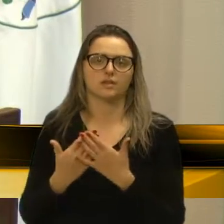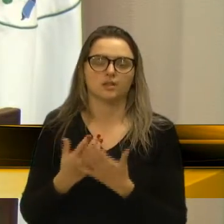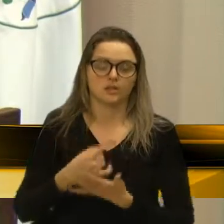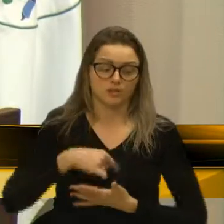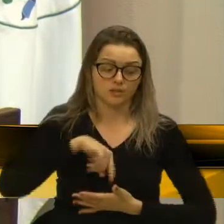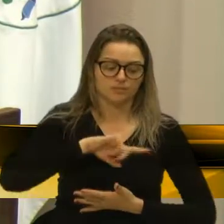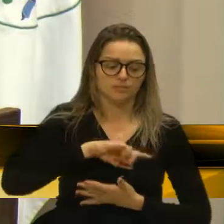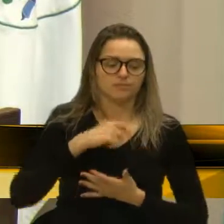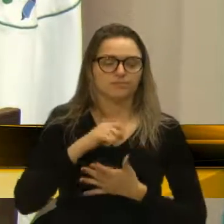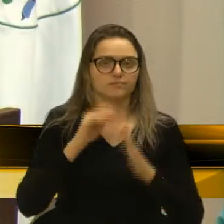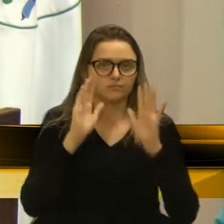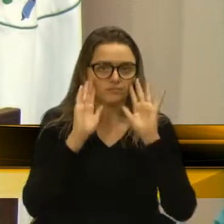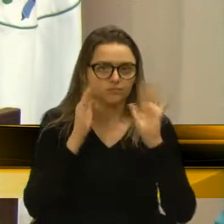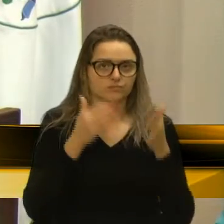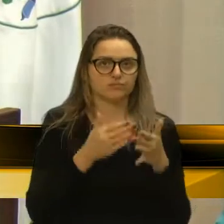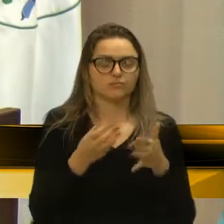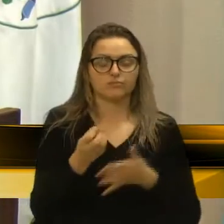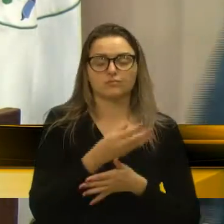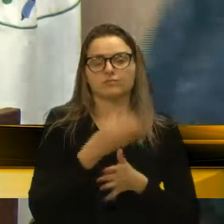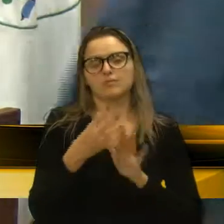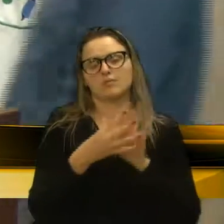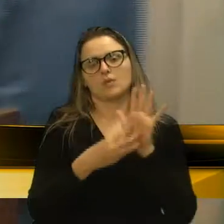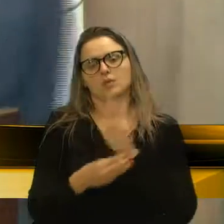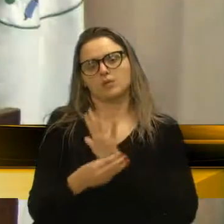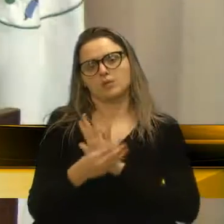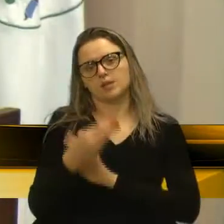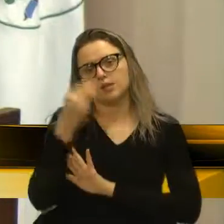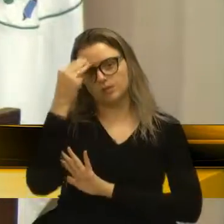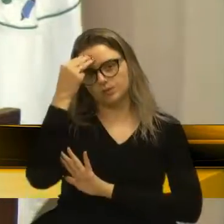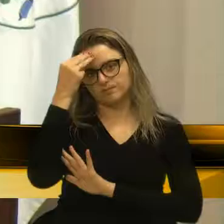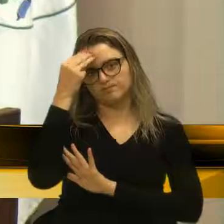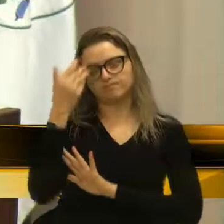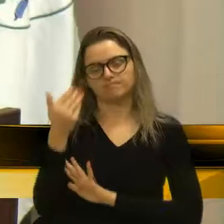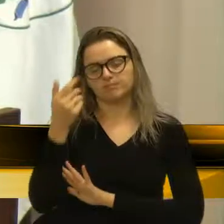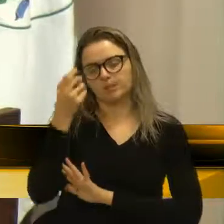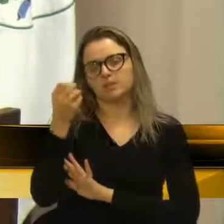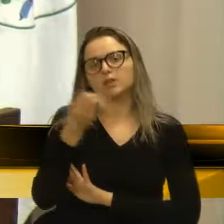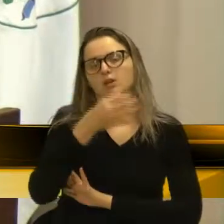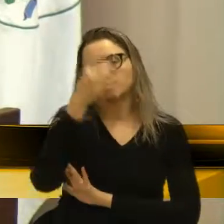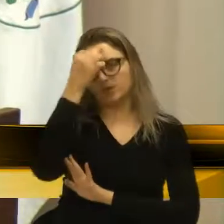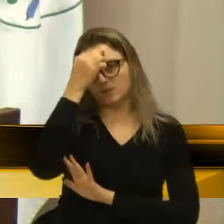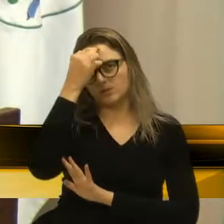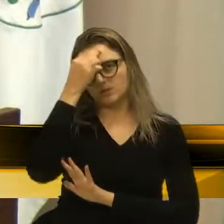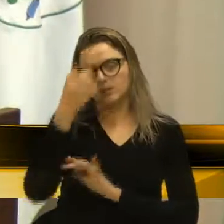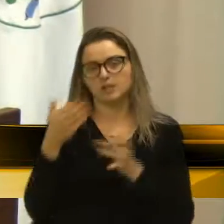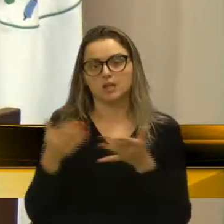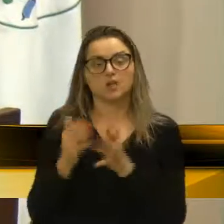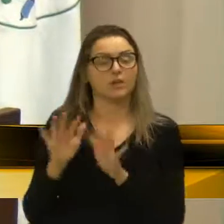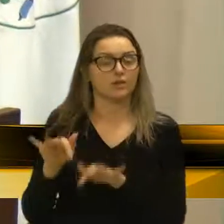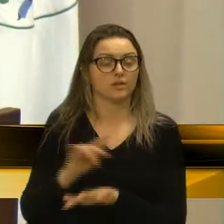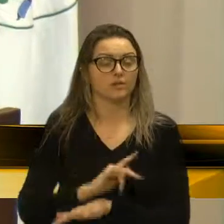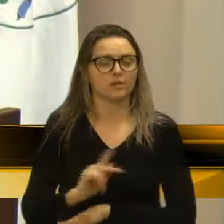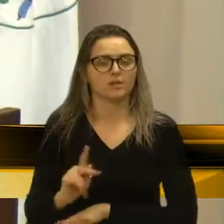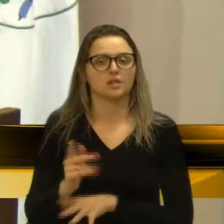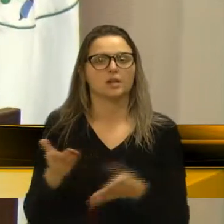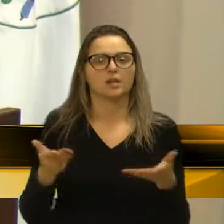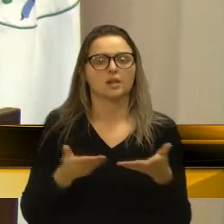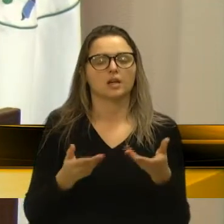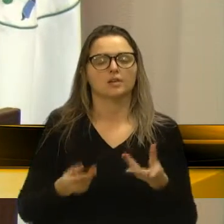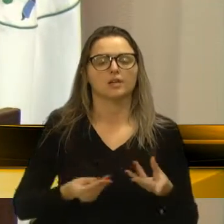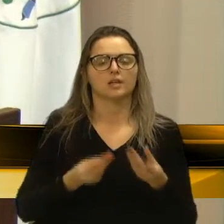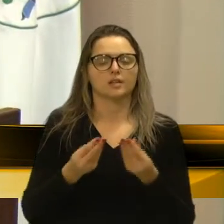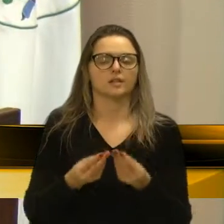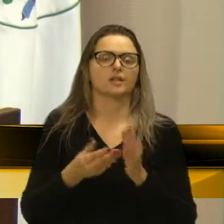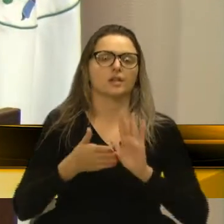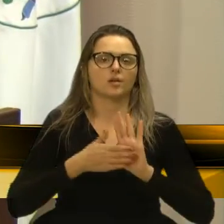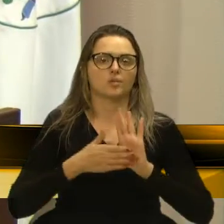voltar para um novo modelo mental, e é essa a ideia. Nós estaremos entregando, para finalizar, presidente, a proposta, né,